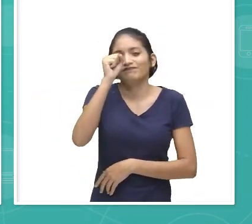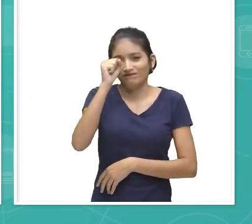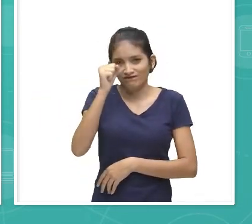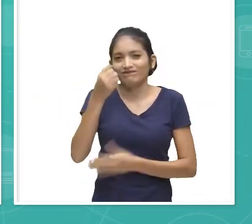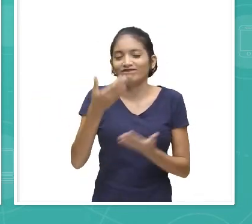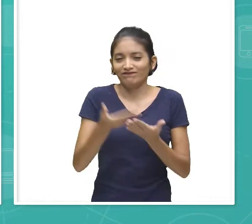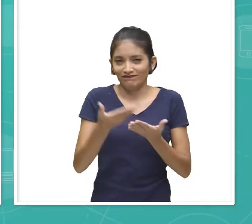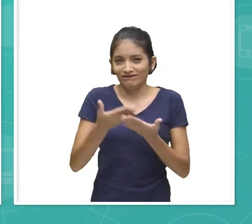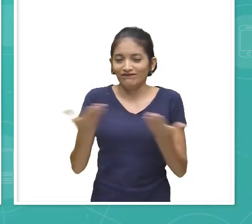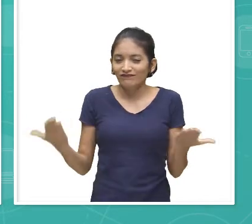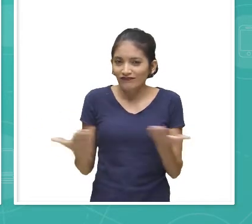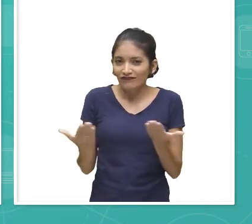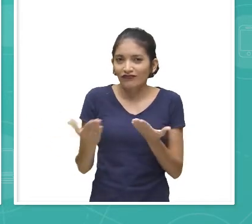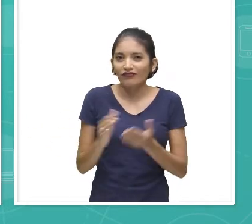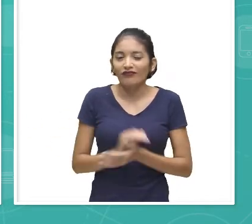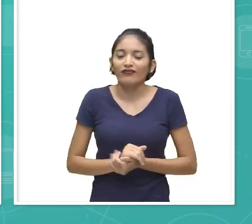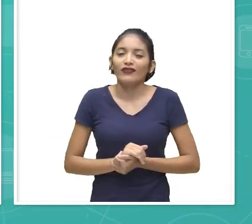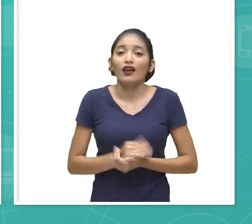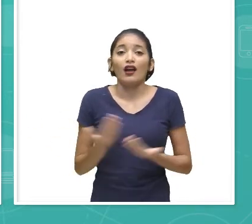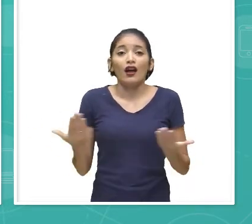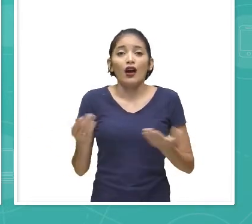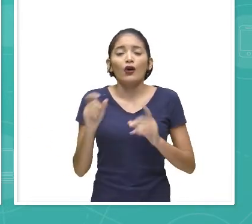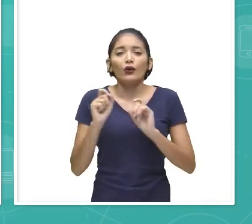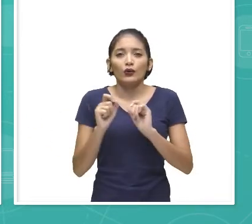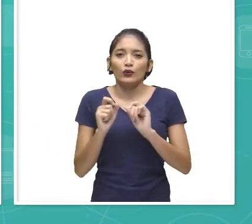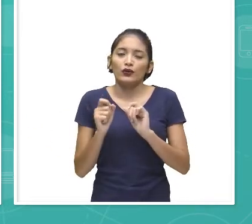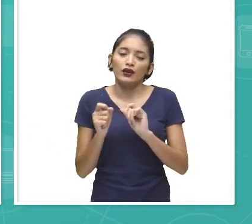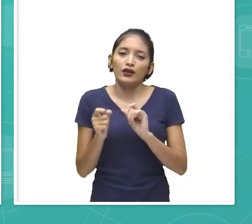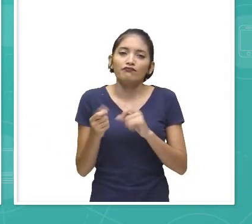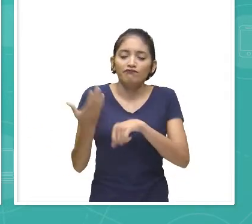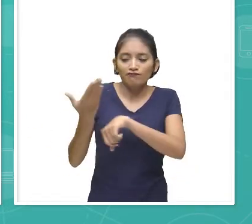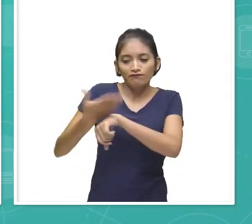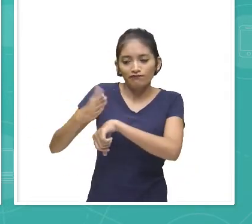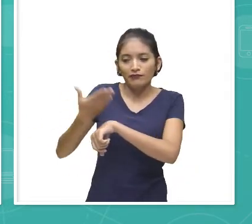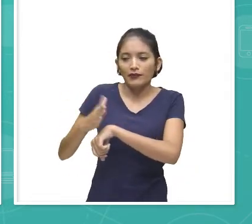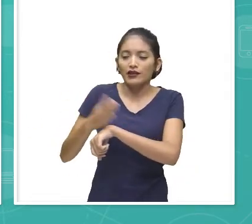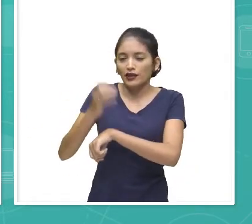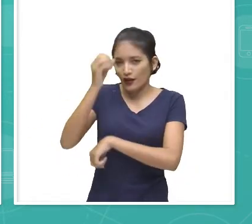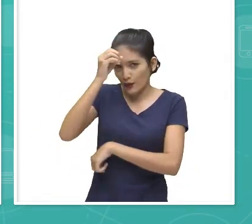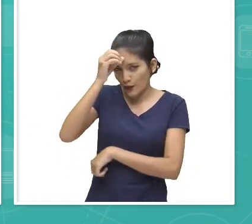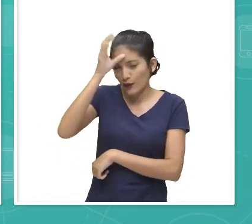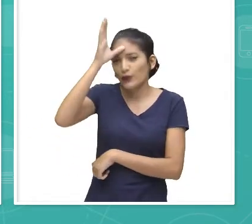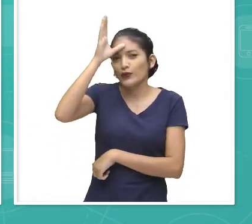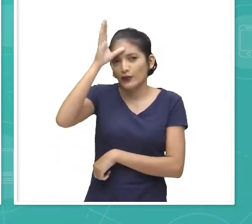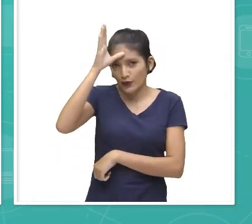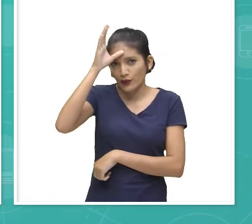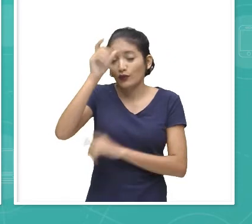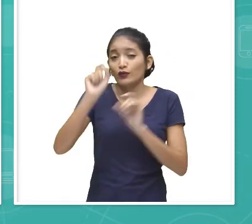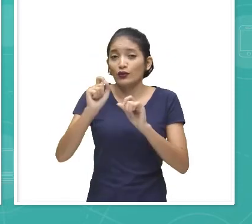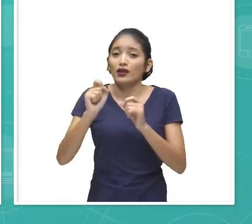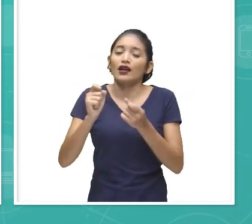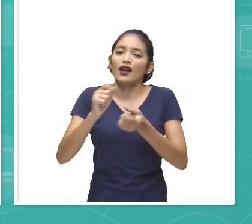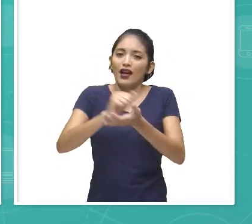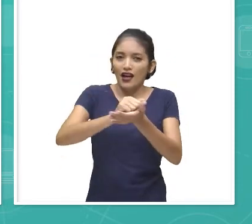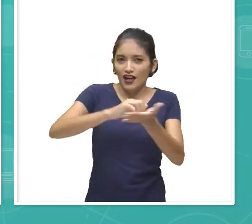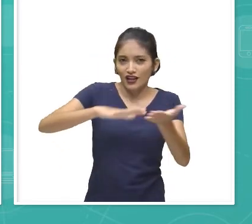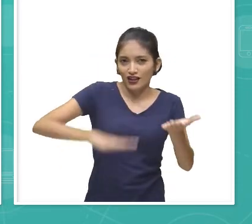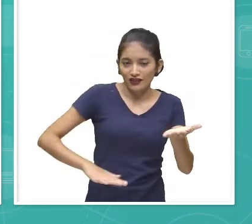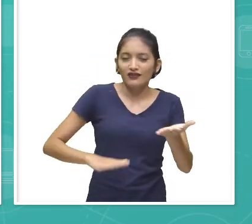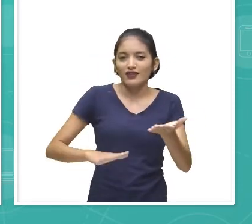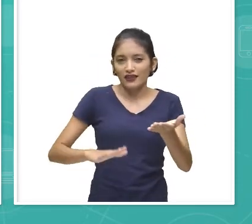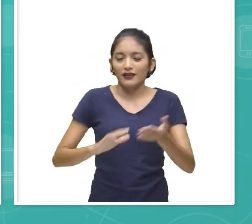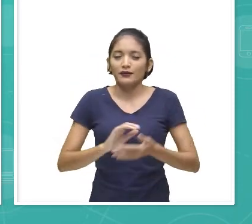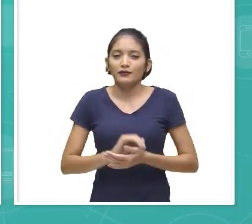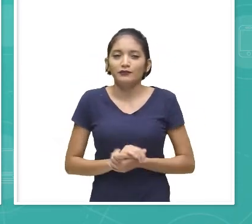nossa aula de hoje. A gente vai agora colocar esse nosso conhecimento em prática através das nossas questões